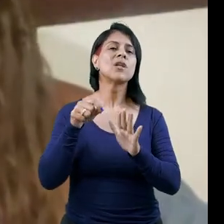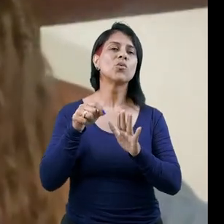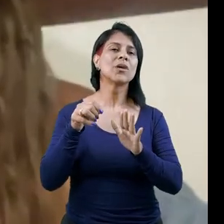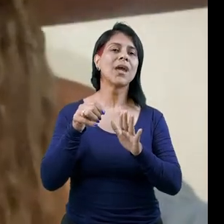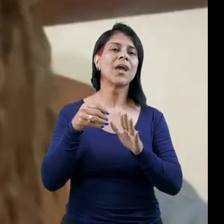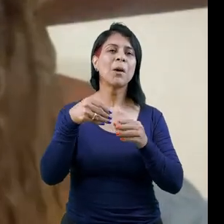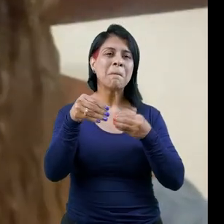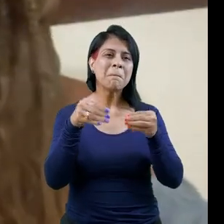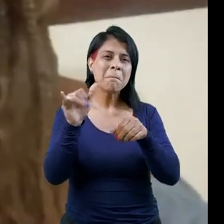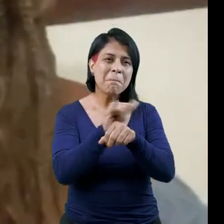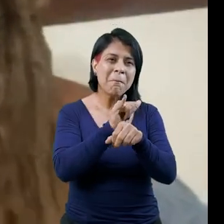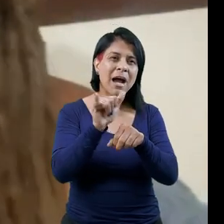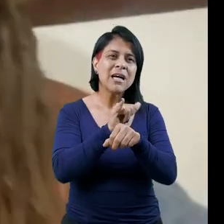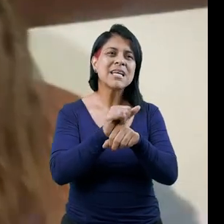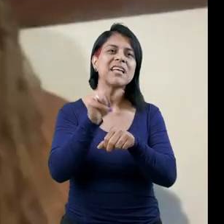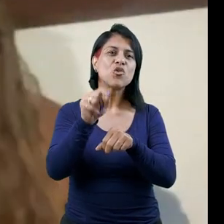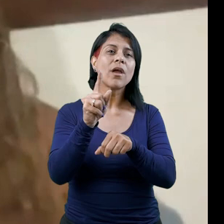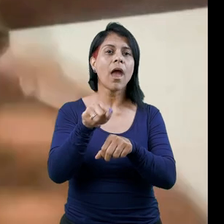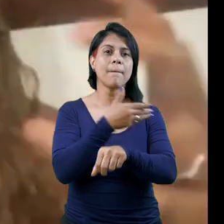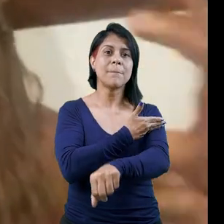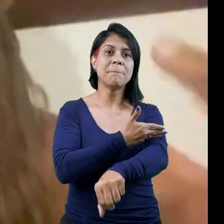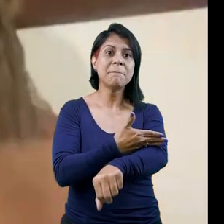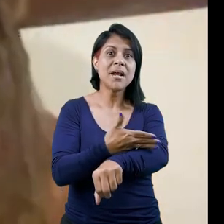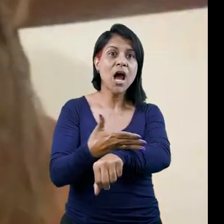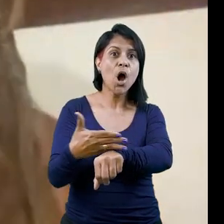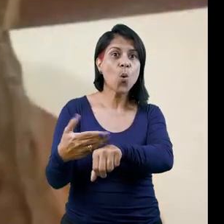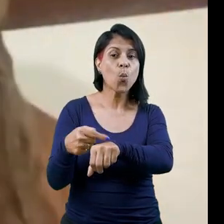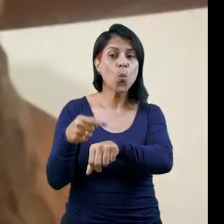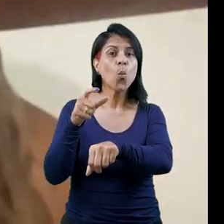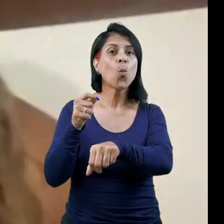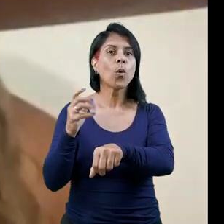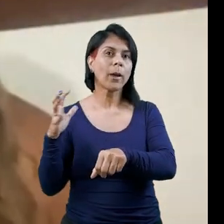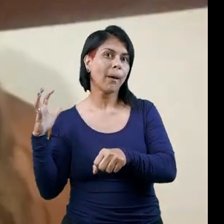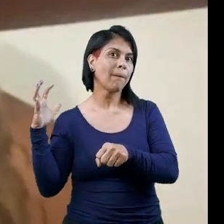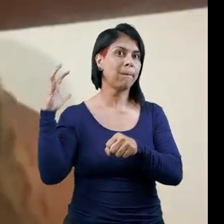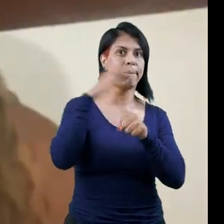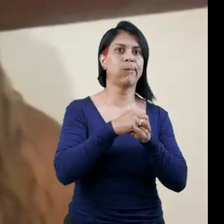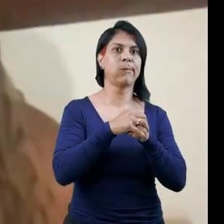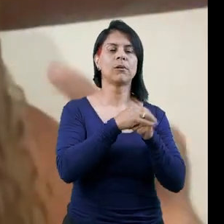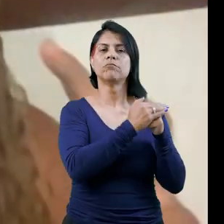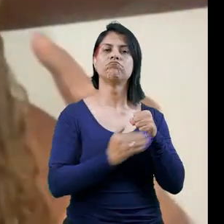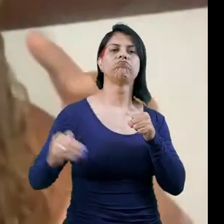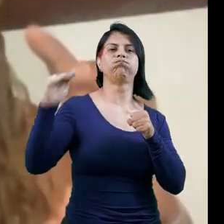uma articulação da branquitude para que a soberania, para que a